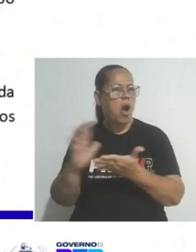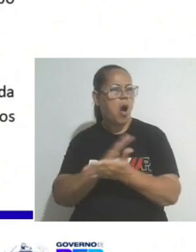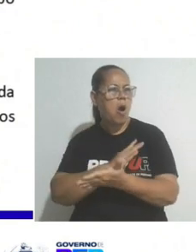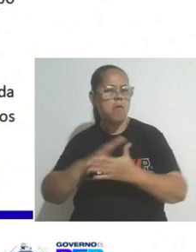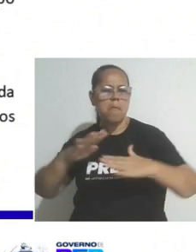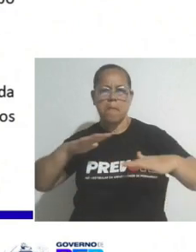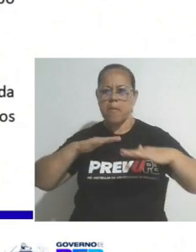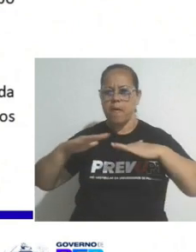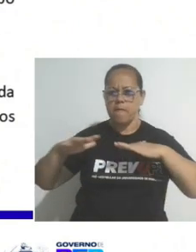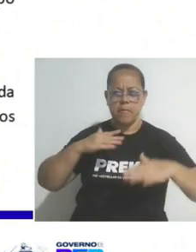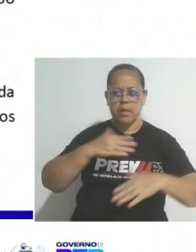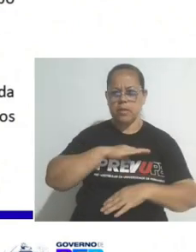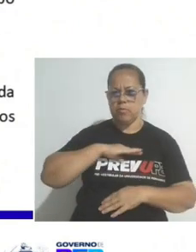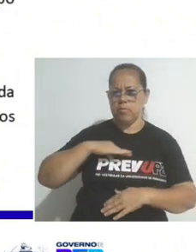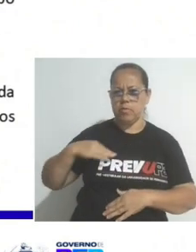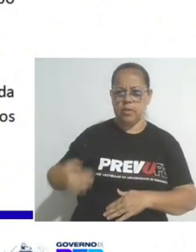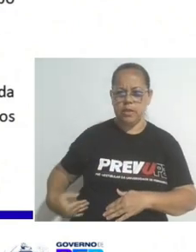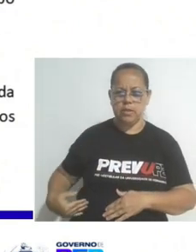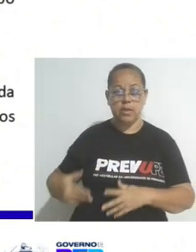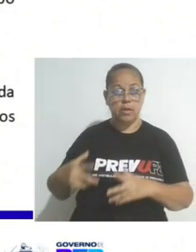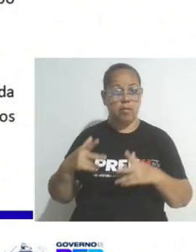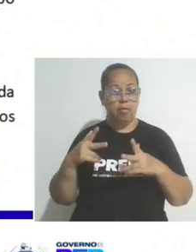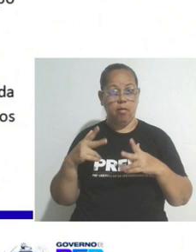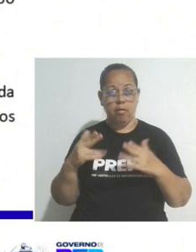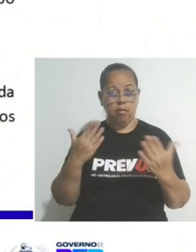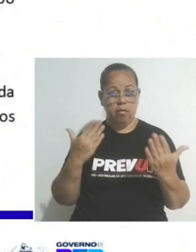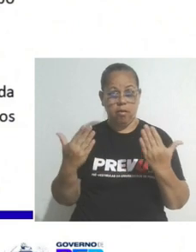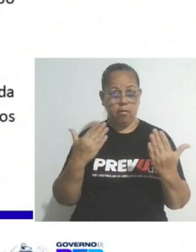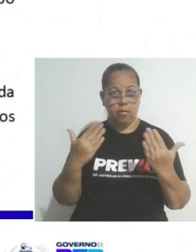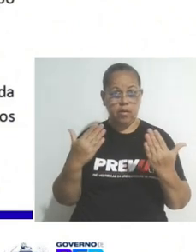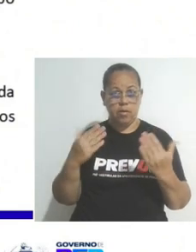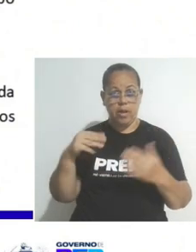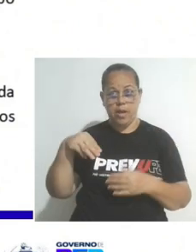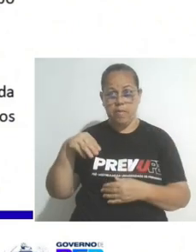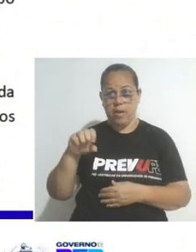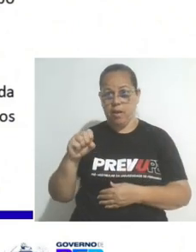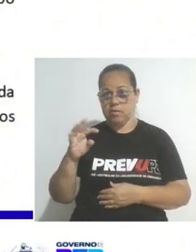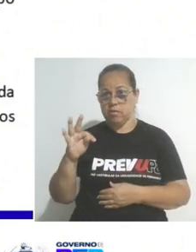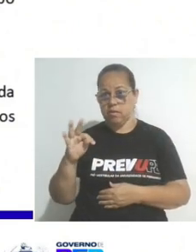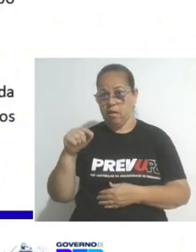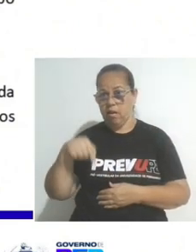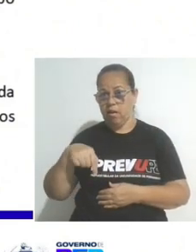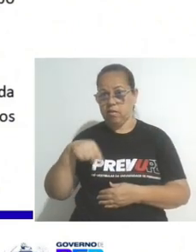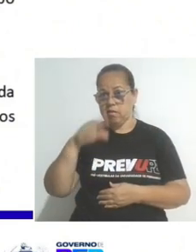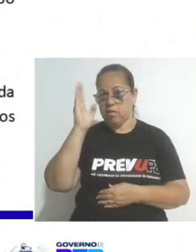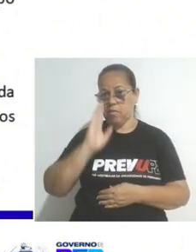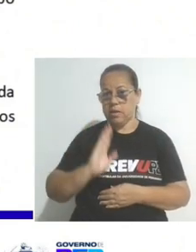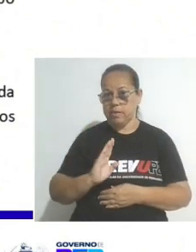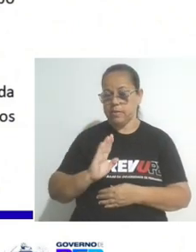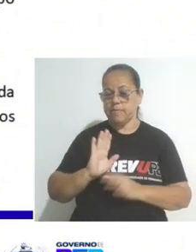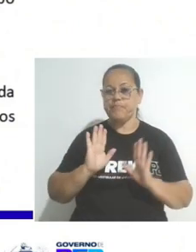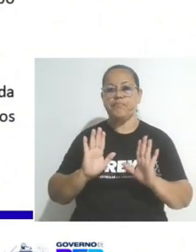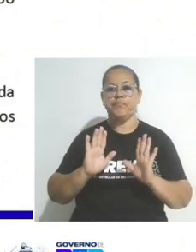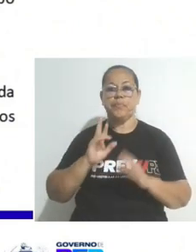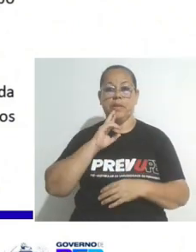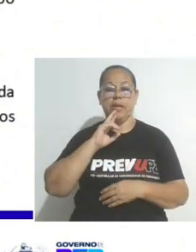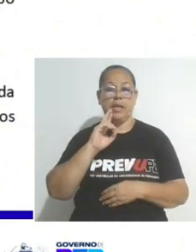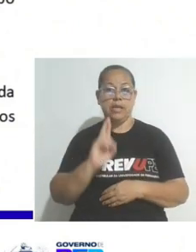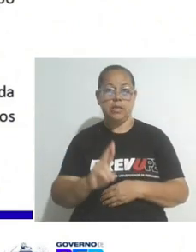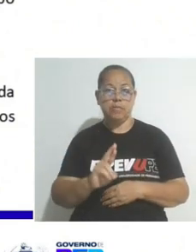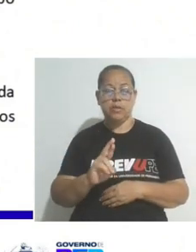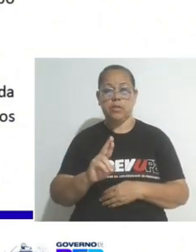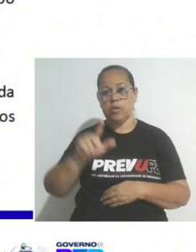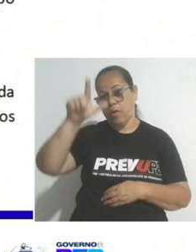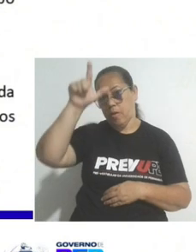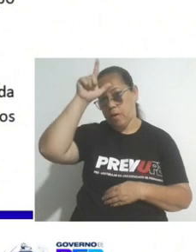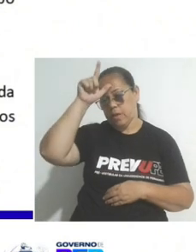China análogo ao MST aqui no Brasil em resposta o líder